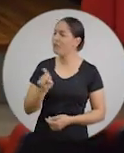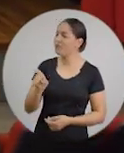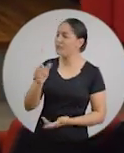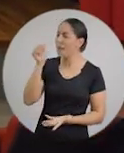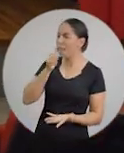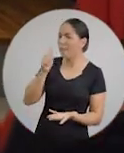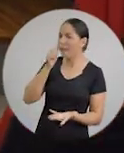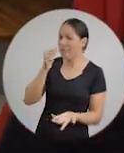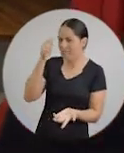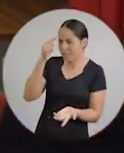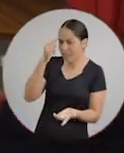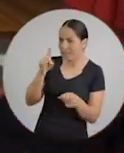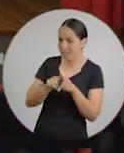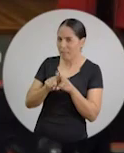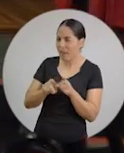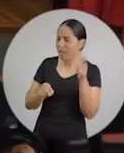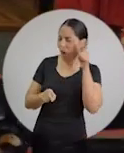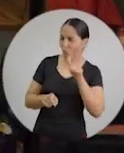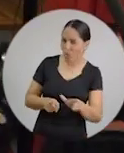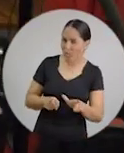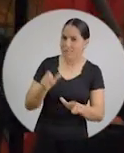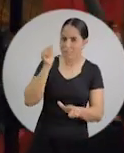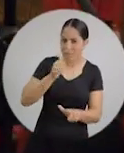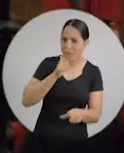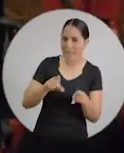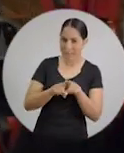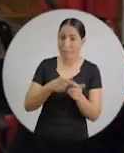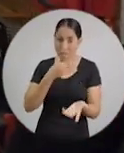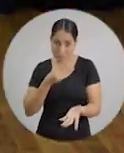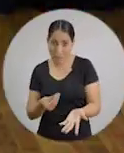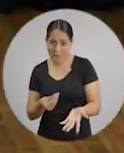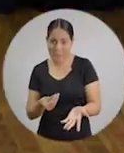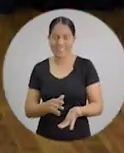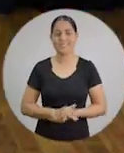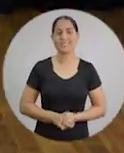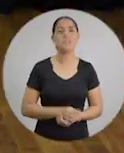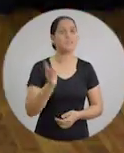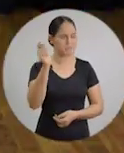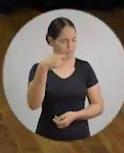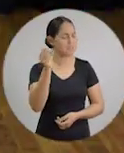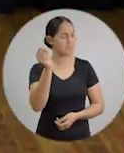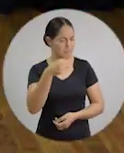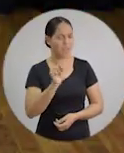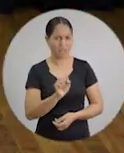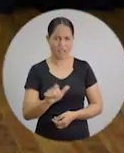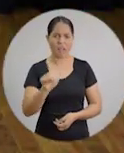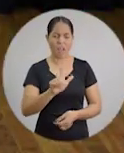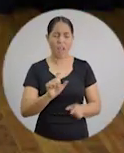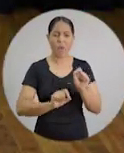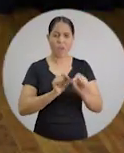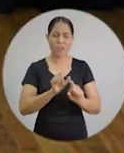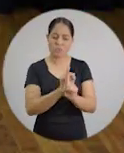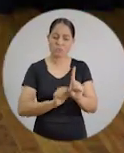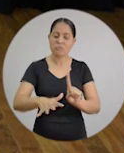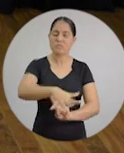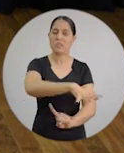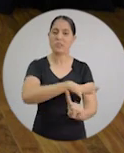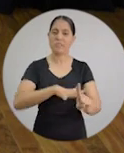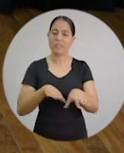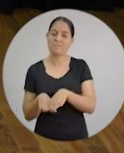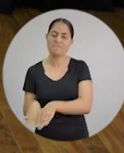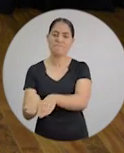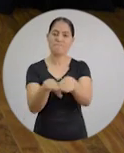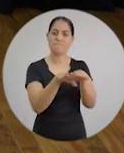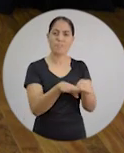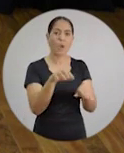como mulher, gosta de pensar que é uma conquista para as mulheres e também para os homens? Sim, sim, com certeza. Uma sociedade em que de fato